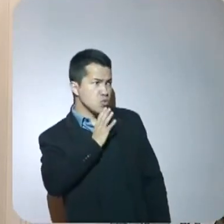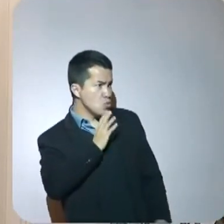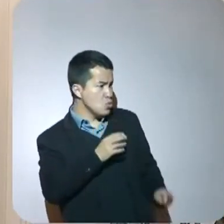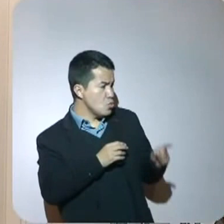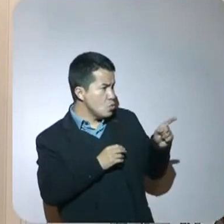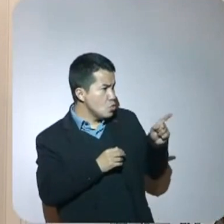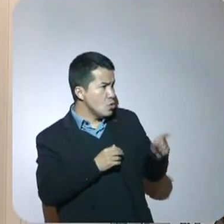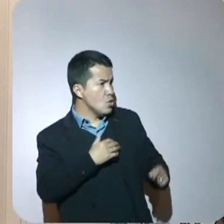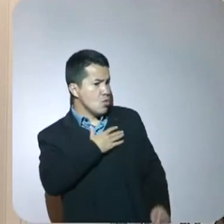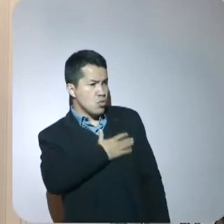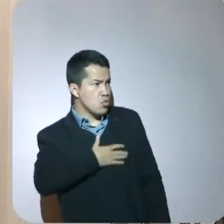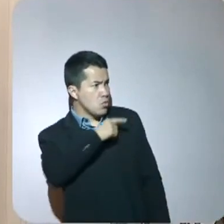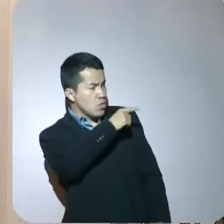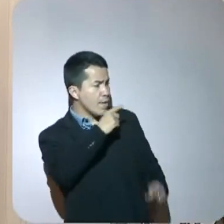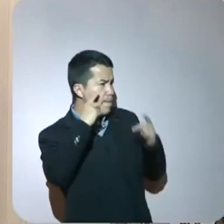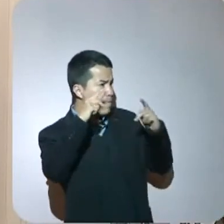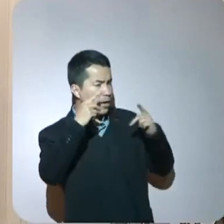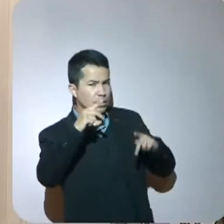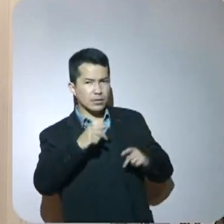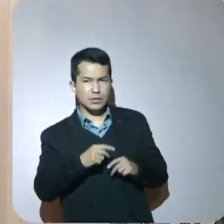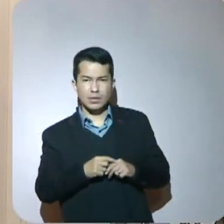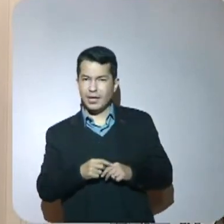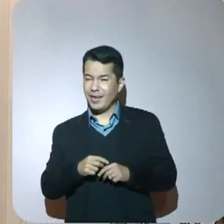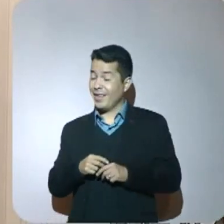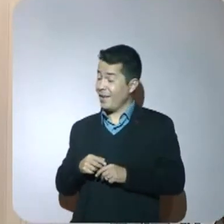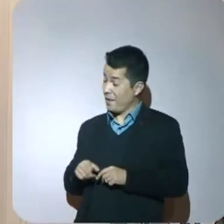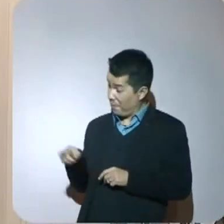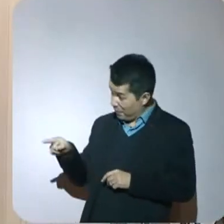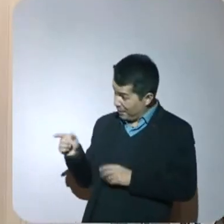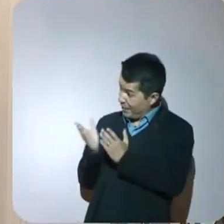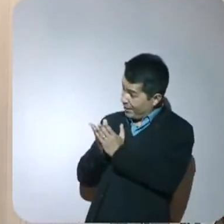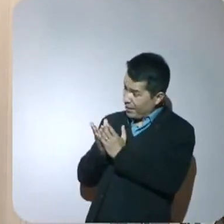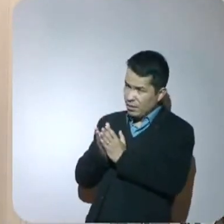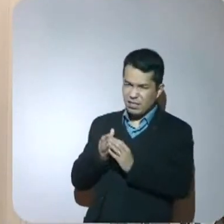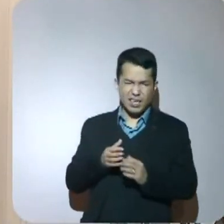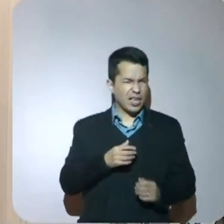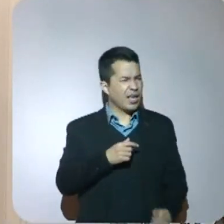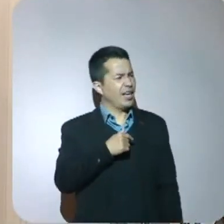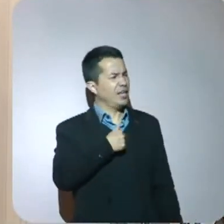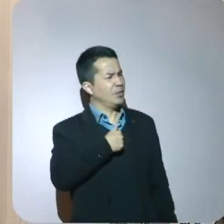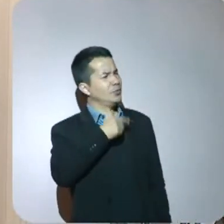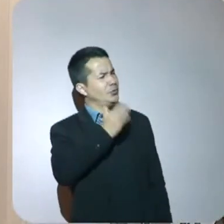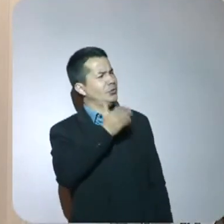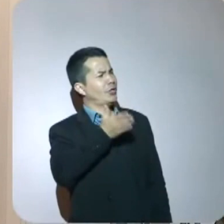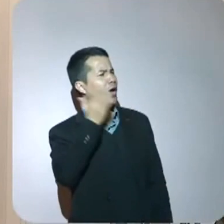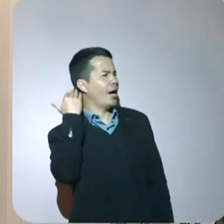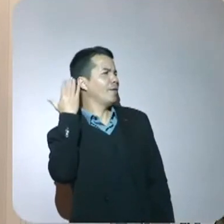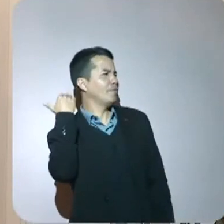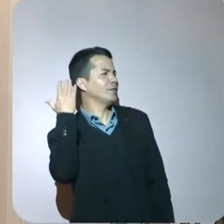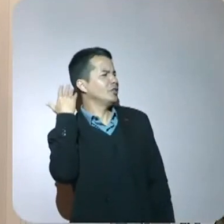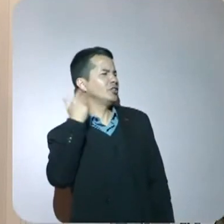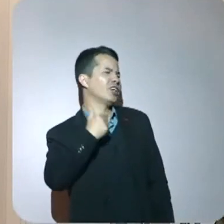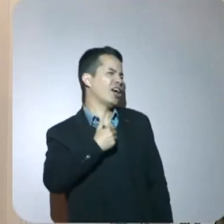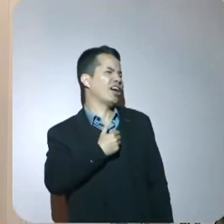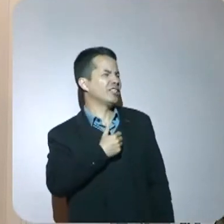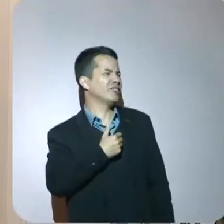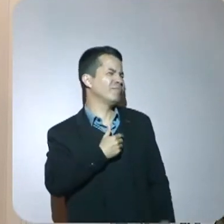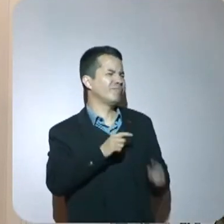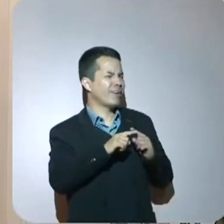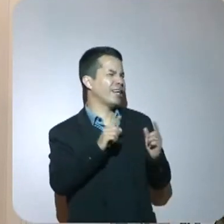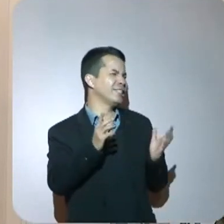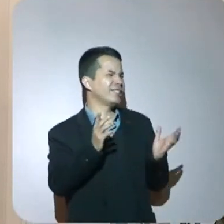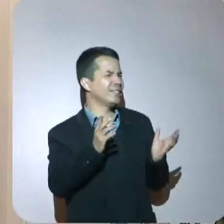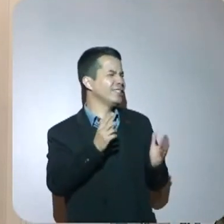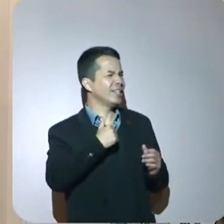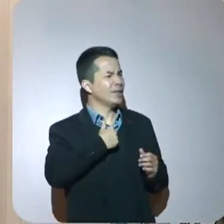disse: já fui. Eu disse assim: mas como já foi? Ele falou assim: não, sabe, eu estive lá numa igreja, me